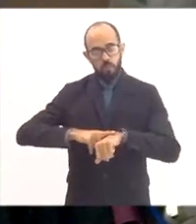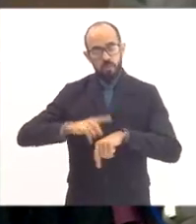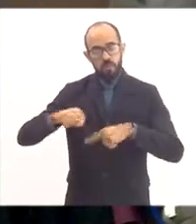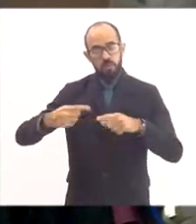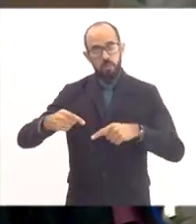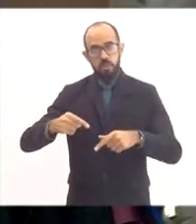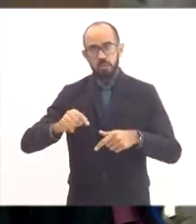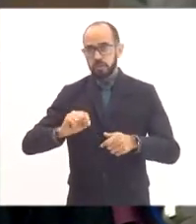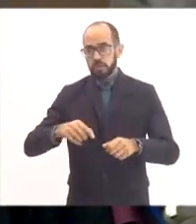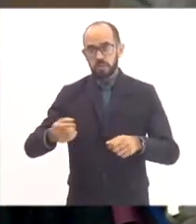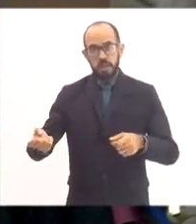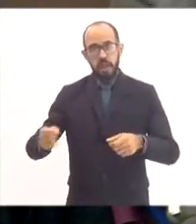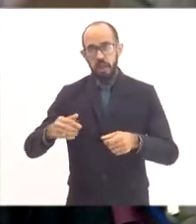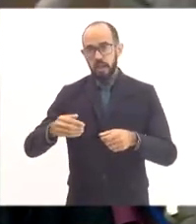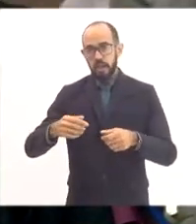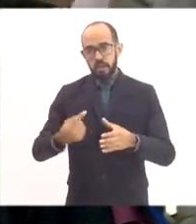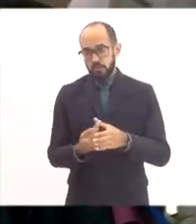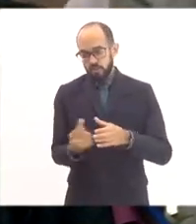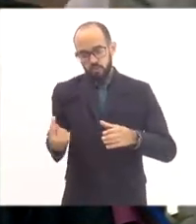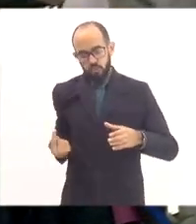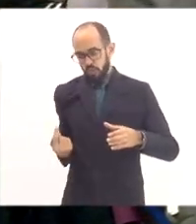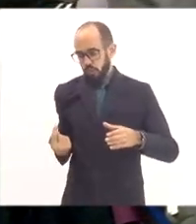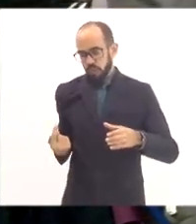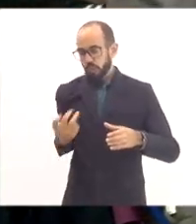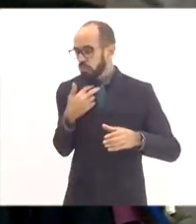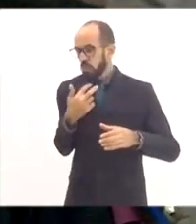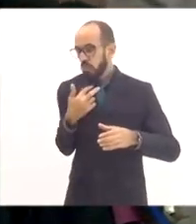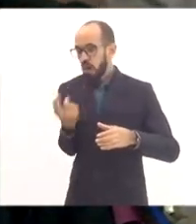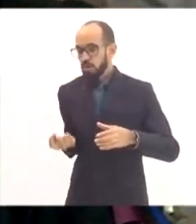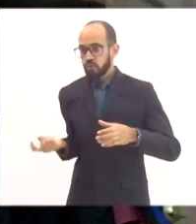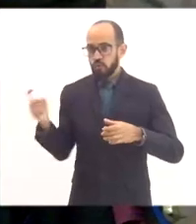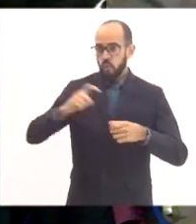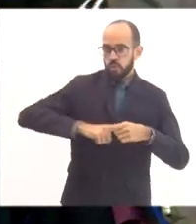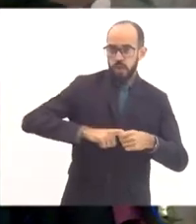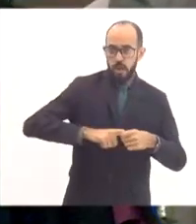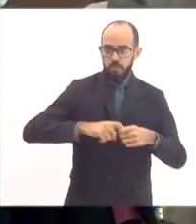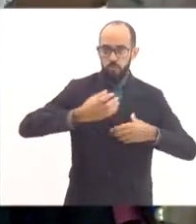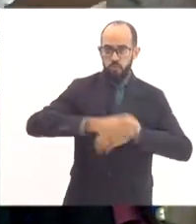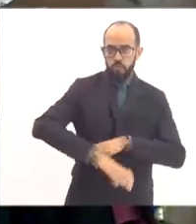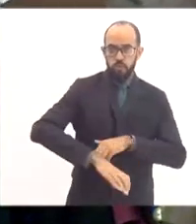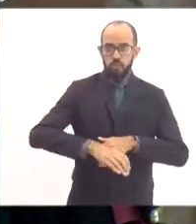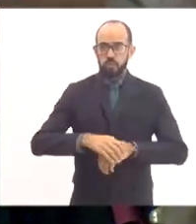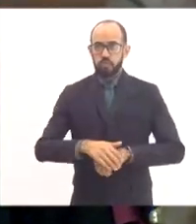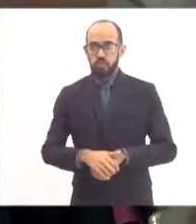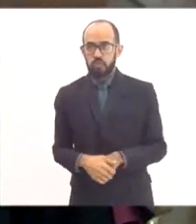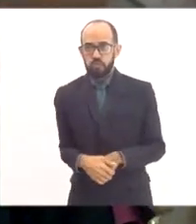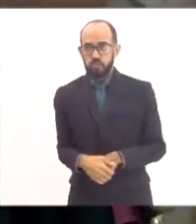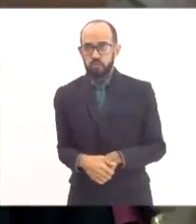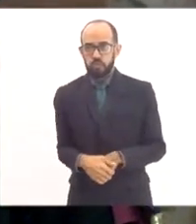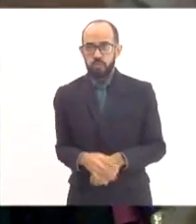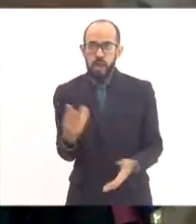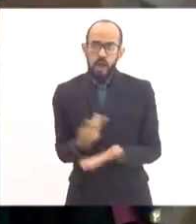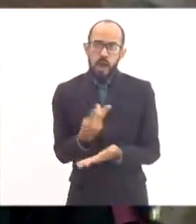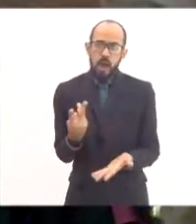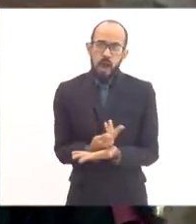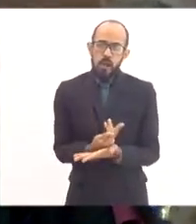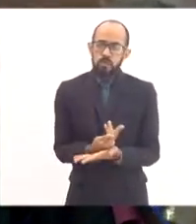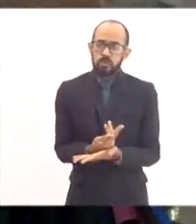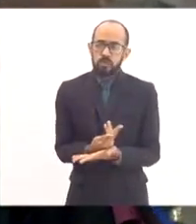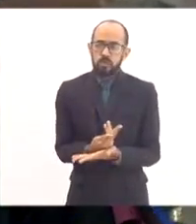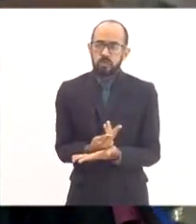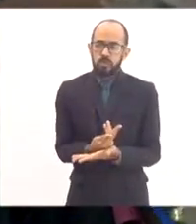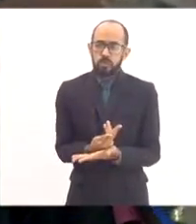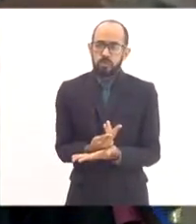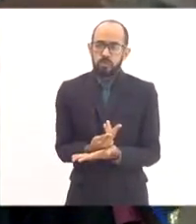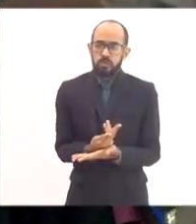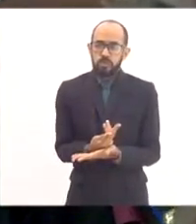não pode voltar a participar do concurso. Esse entendimento está errado. Inclusive,